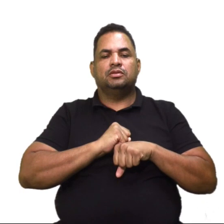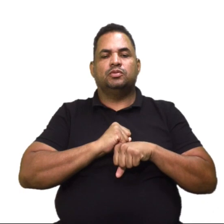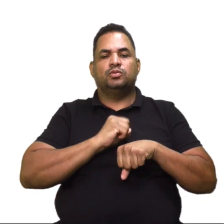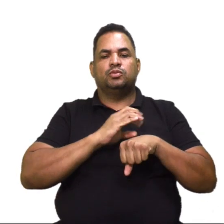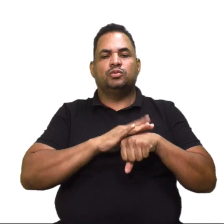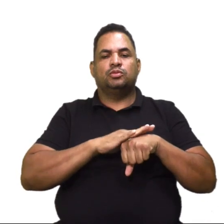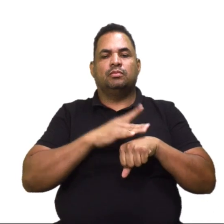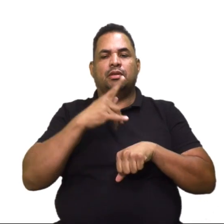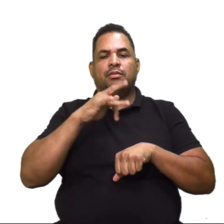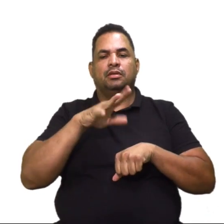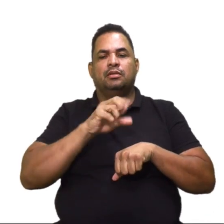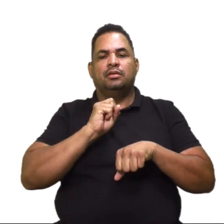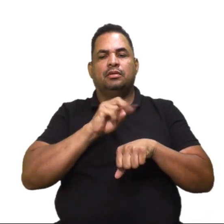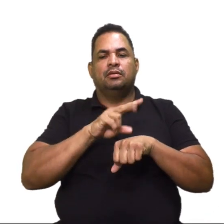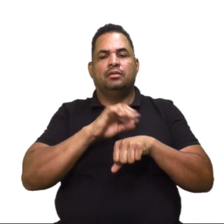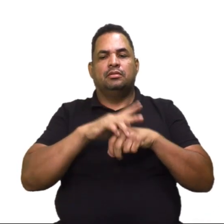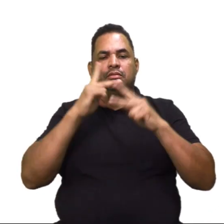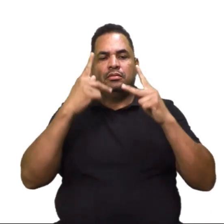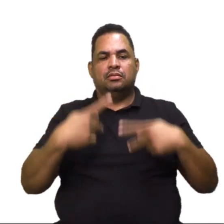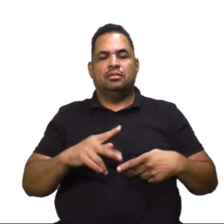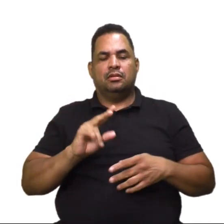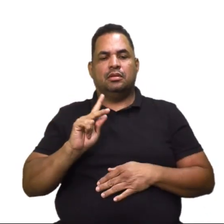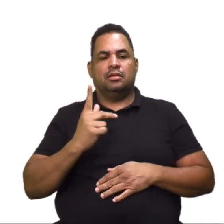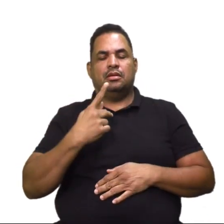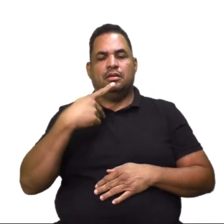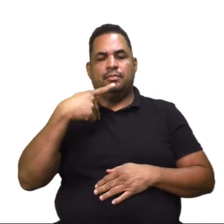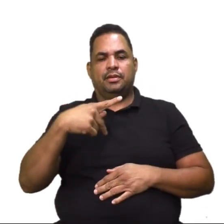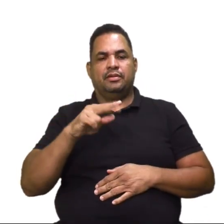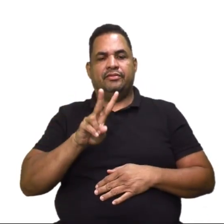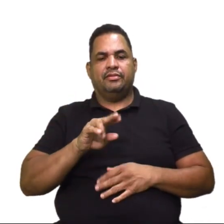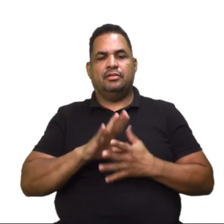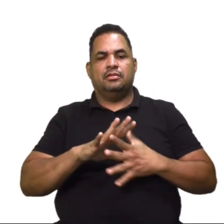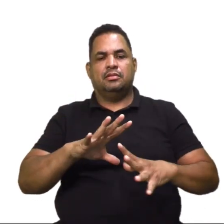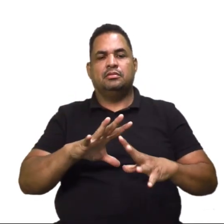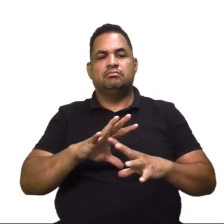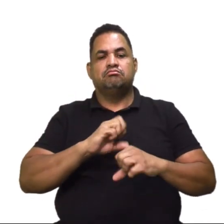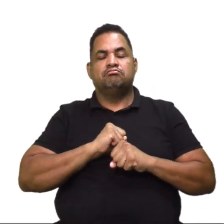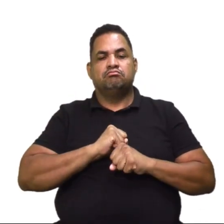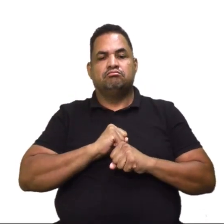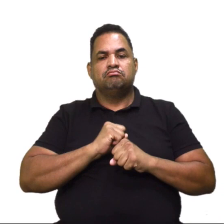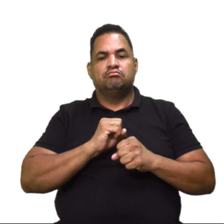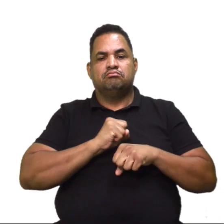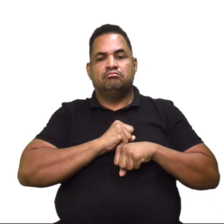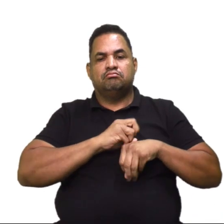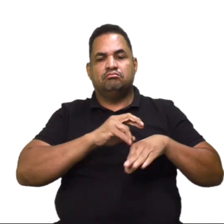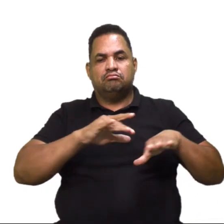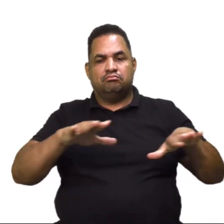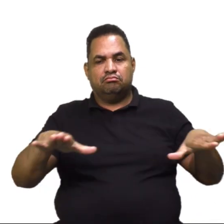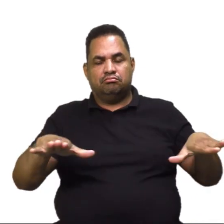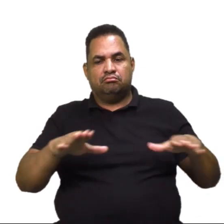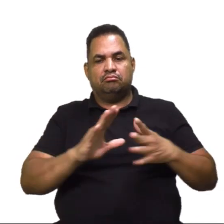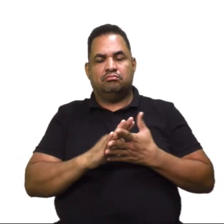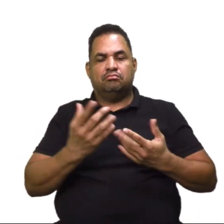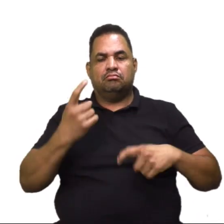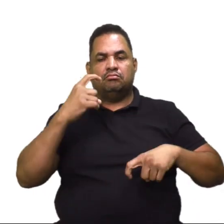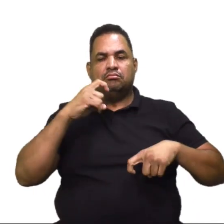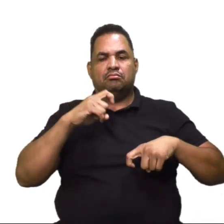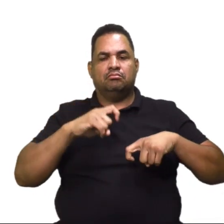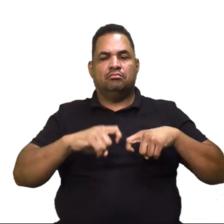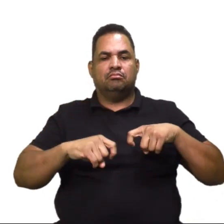papiloma vírus humano, HPV, é transmitida principalmente através das